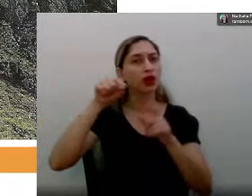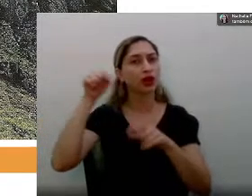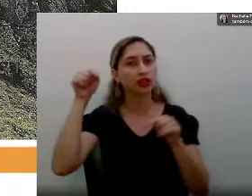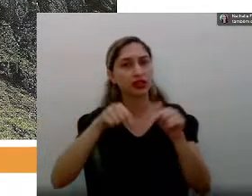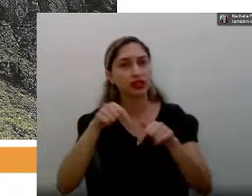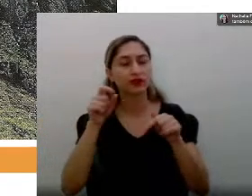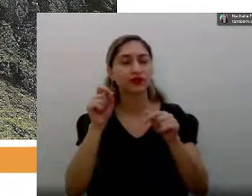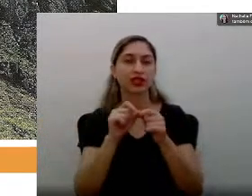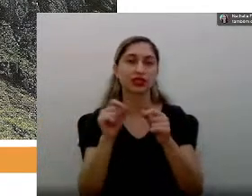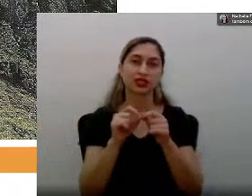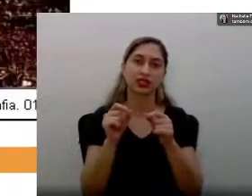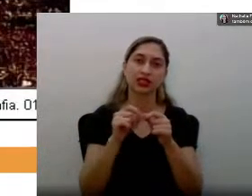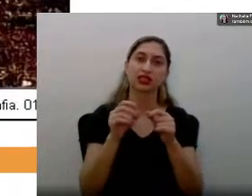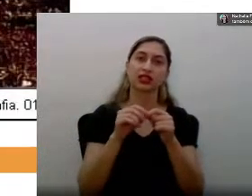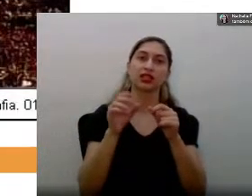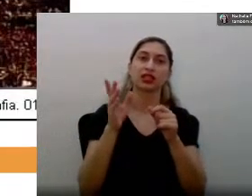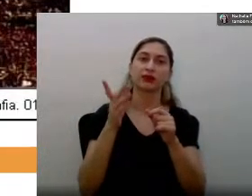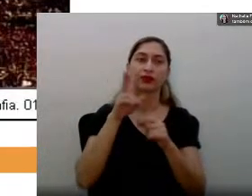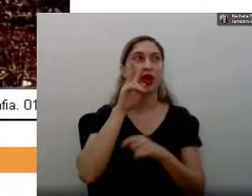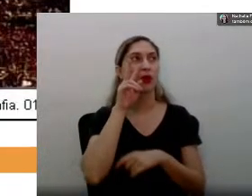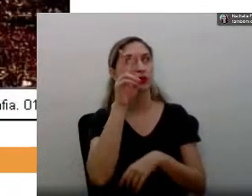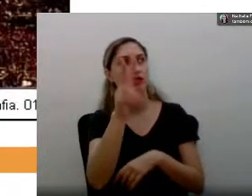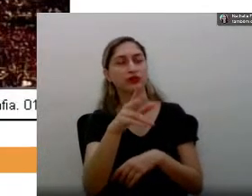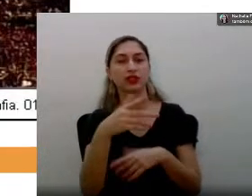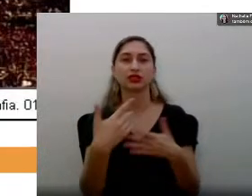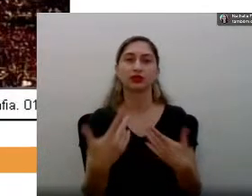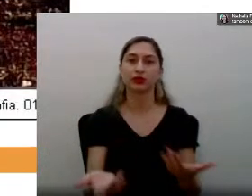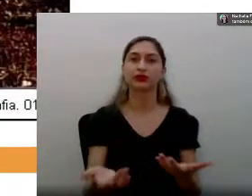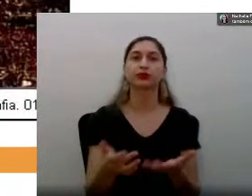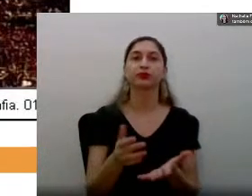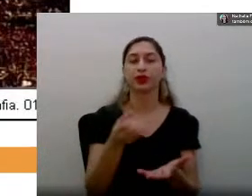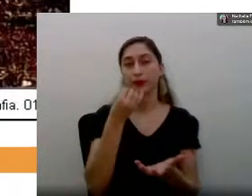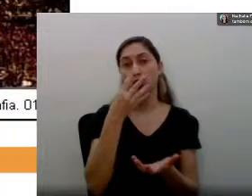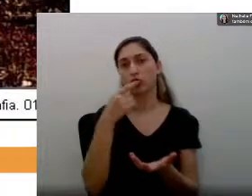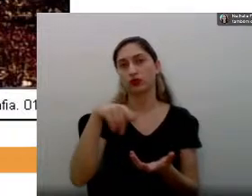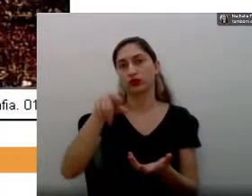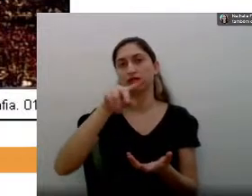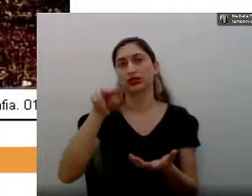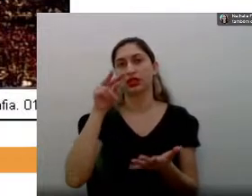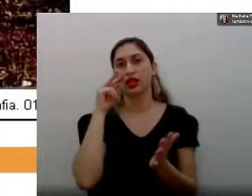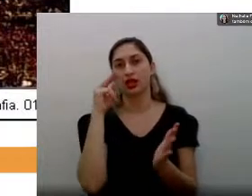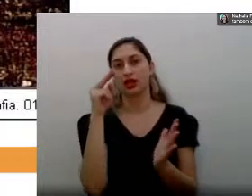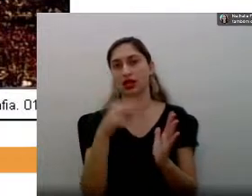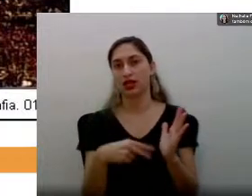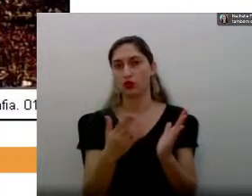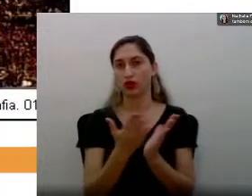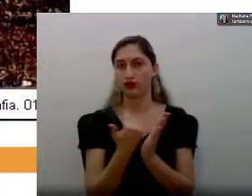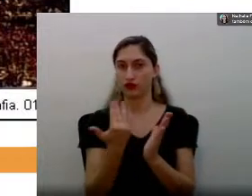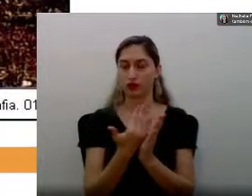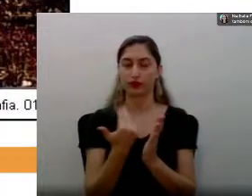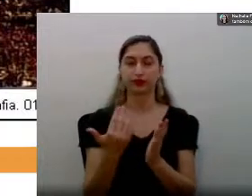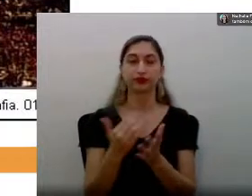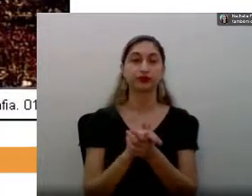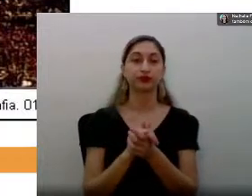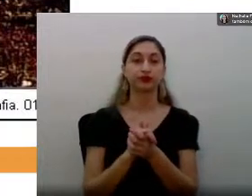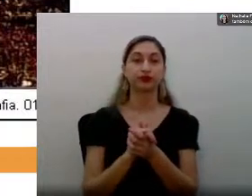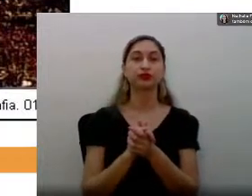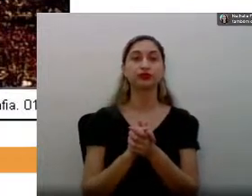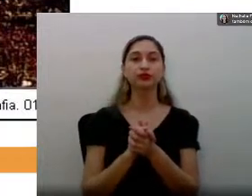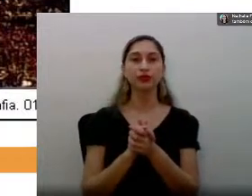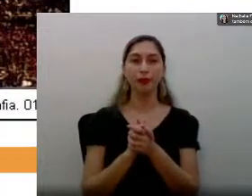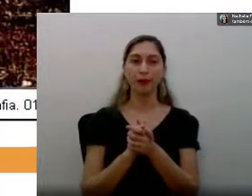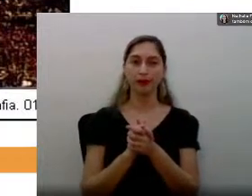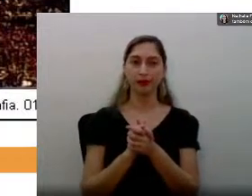mas eu falei muito a leitura muito legal vale muito a pena tá E aí com isso né o se Croata né tipo assim o o